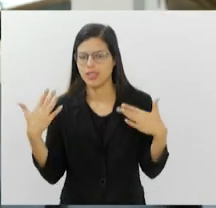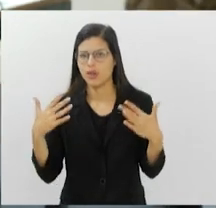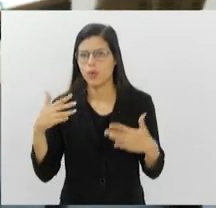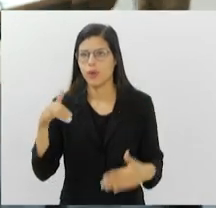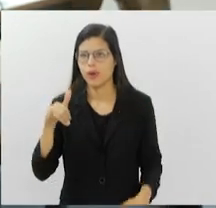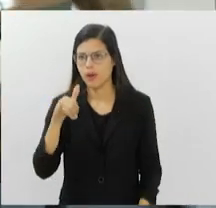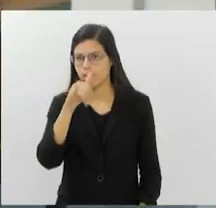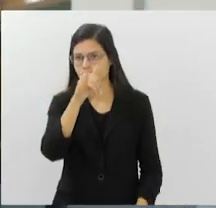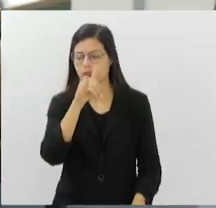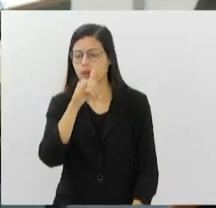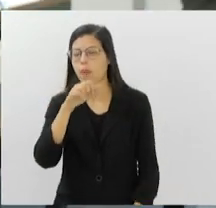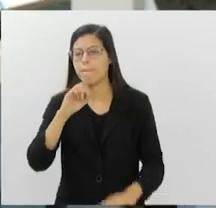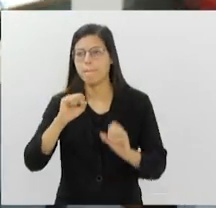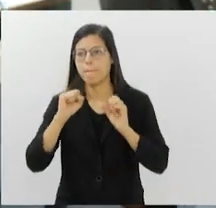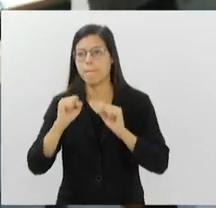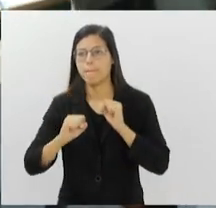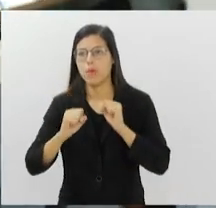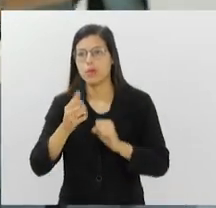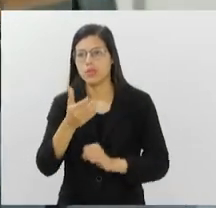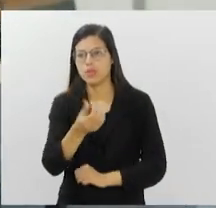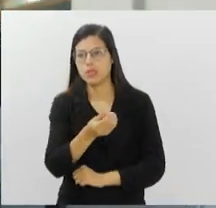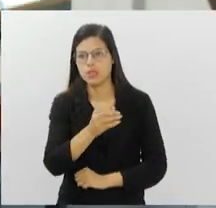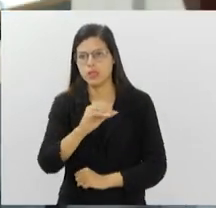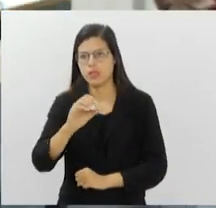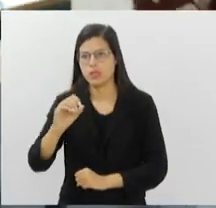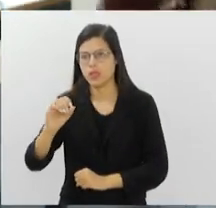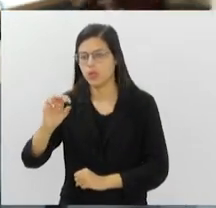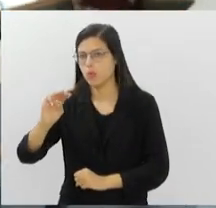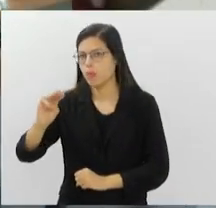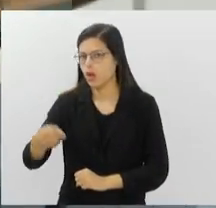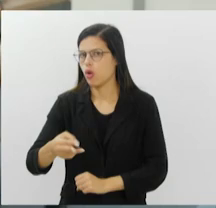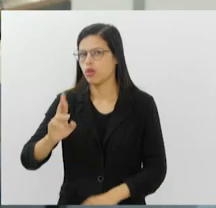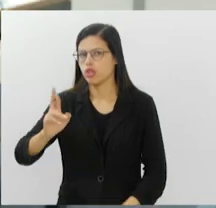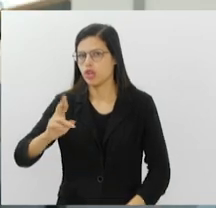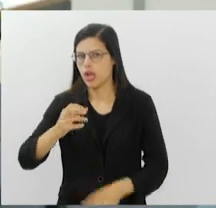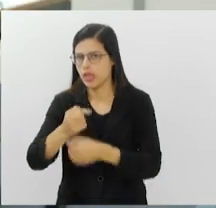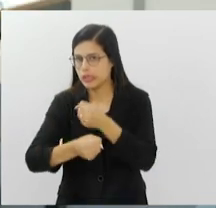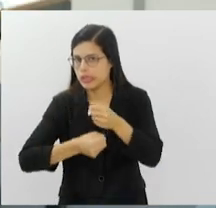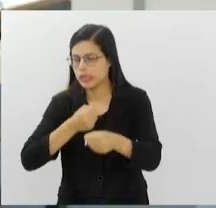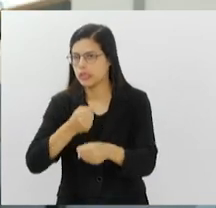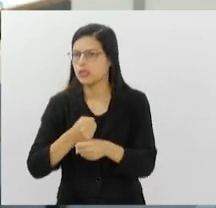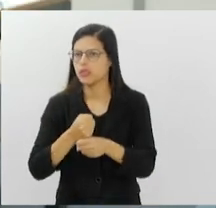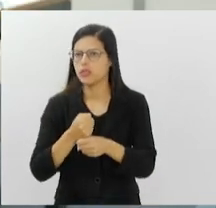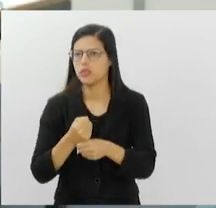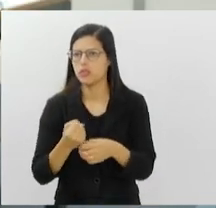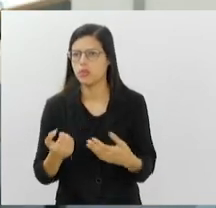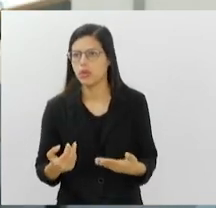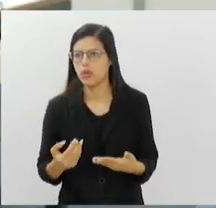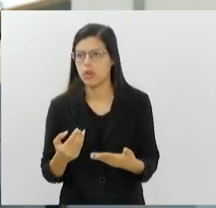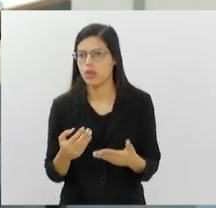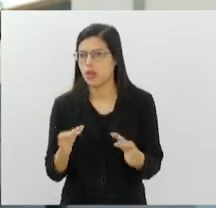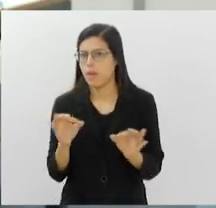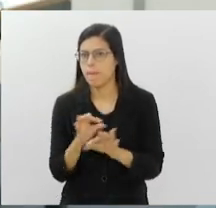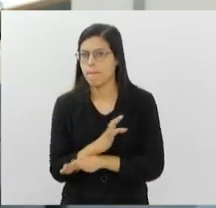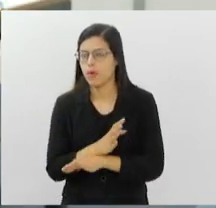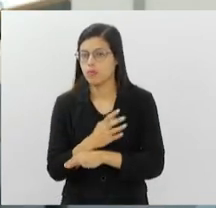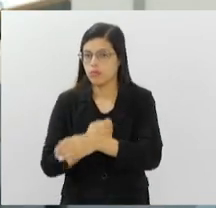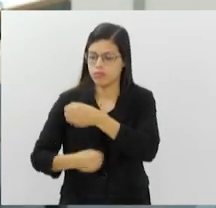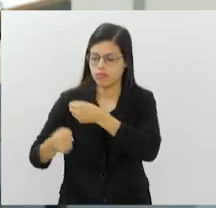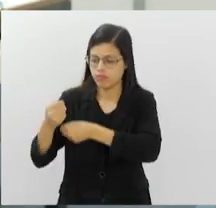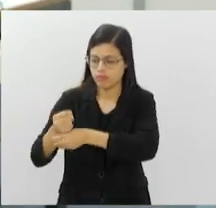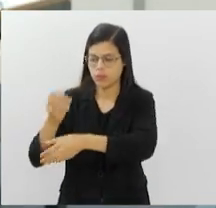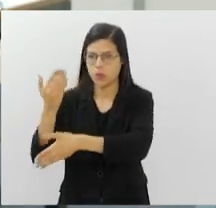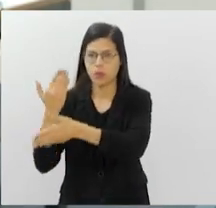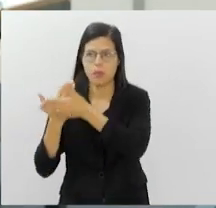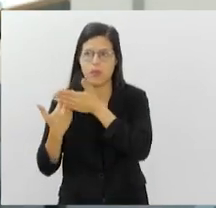aos cofres públicos 600 milhões de reais por ano. Isto está pronto desde o ano passado